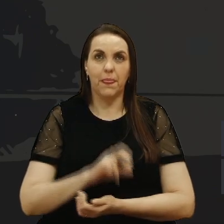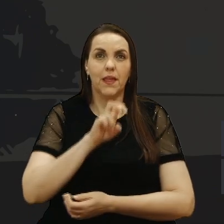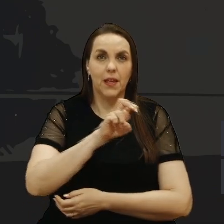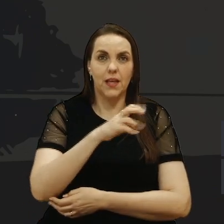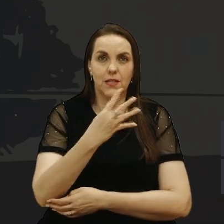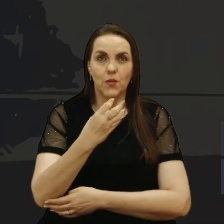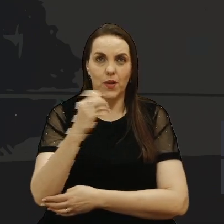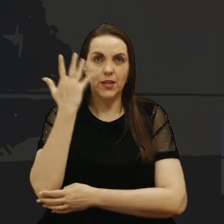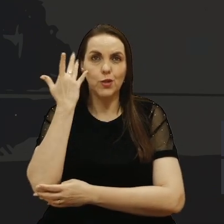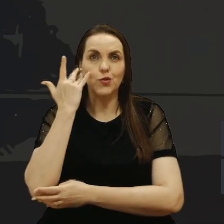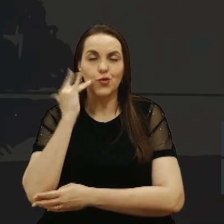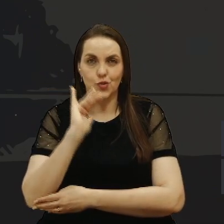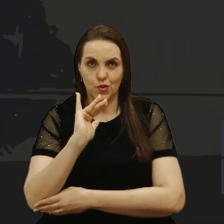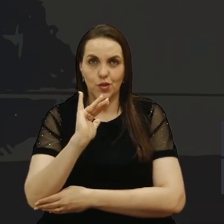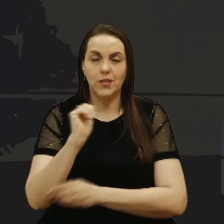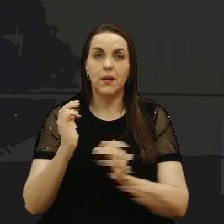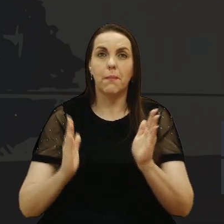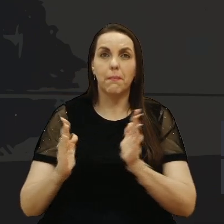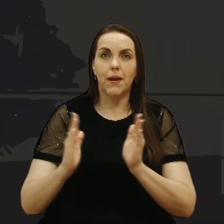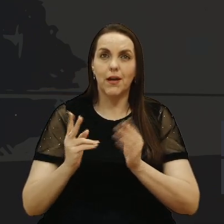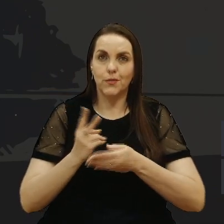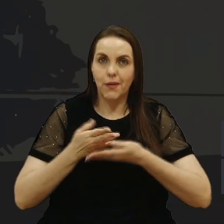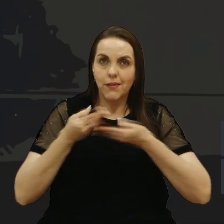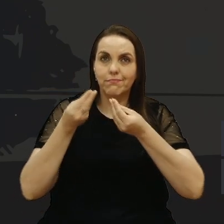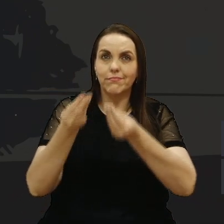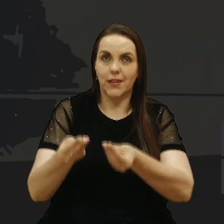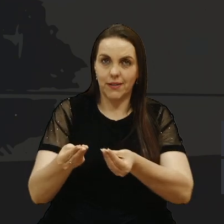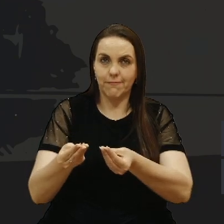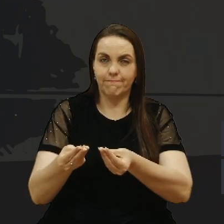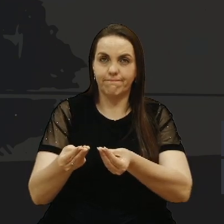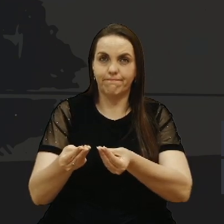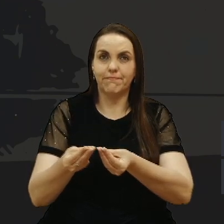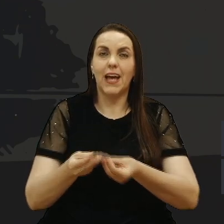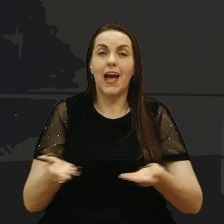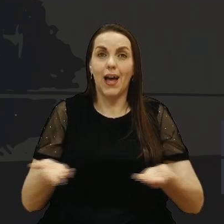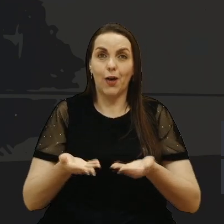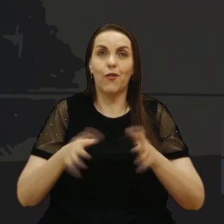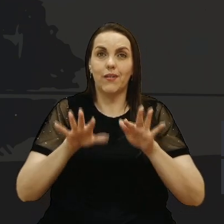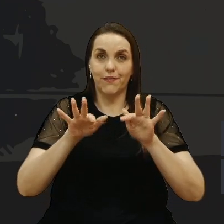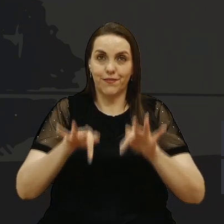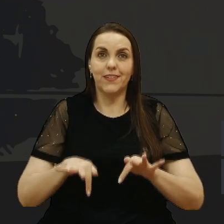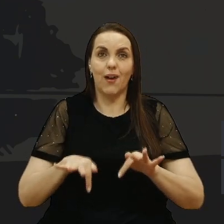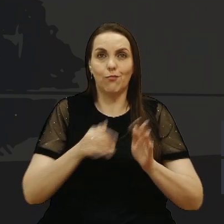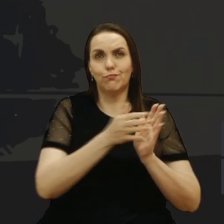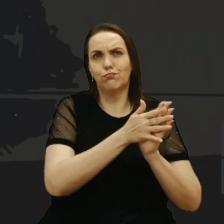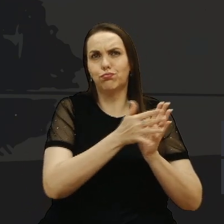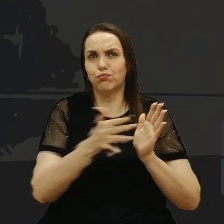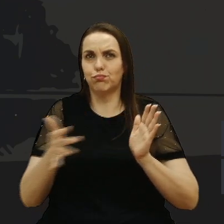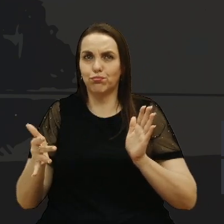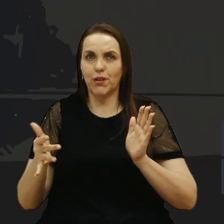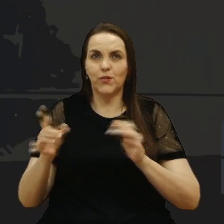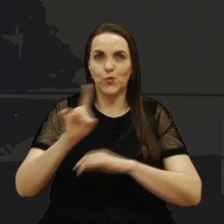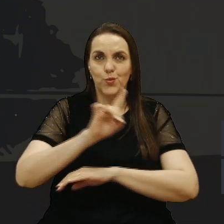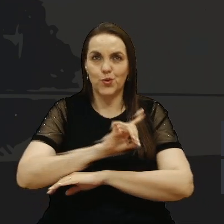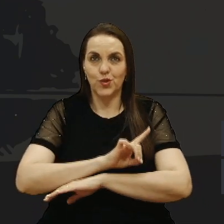540 dias de prazo de entrega. Estamos findando esses dias, estamos em